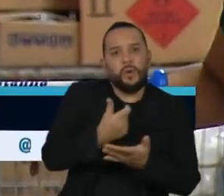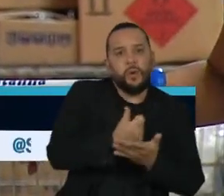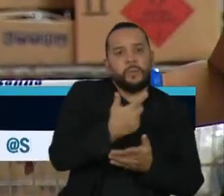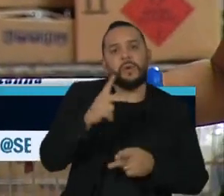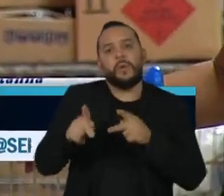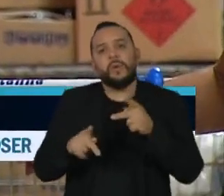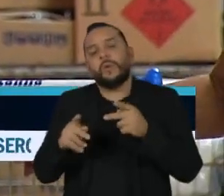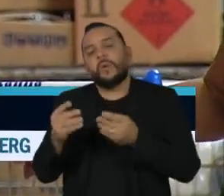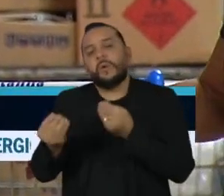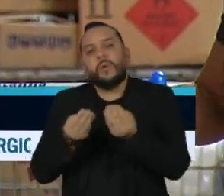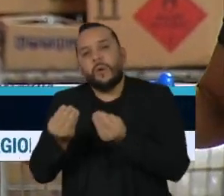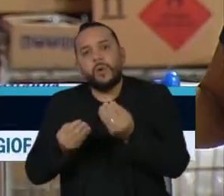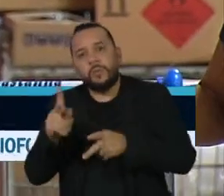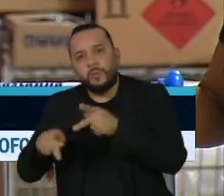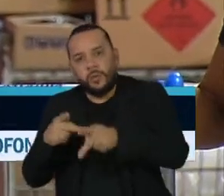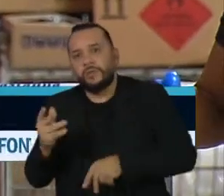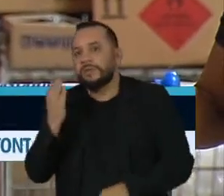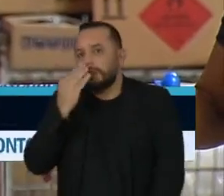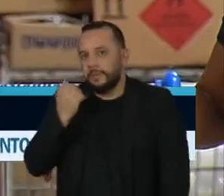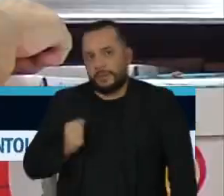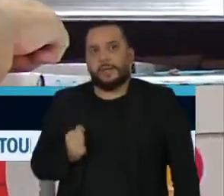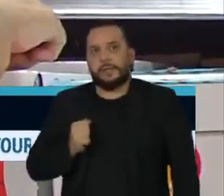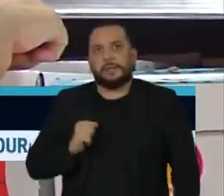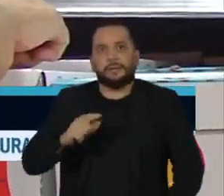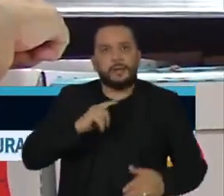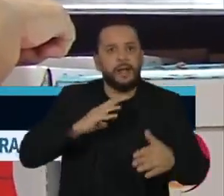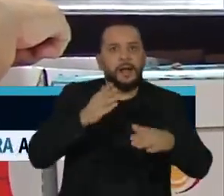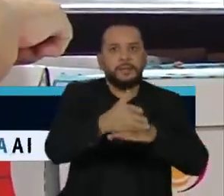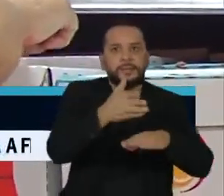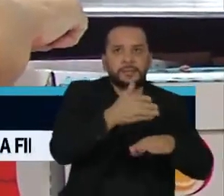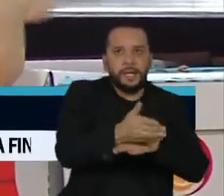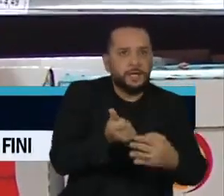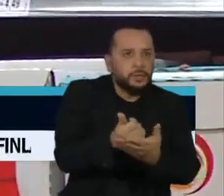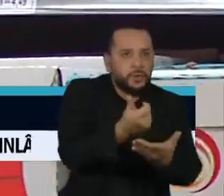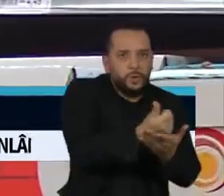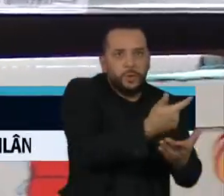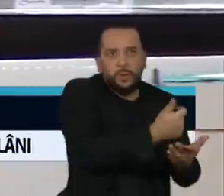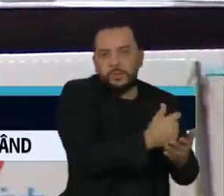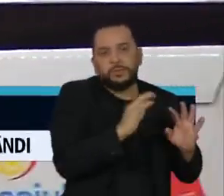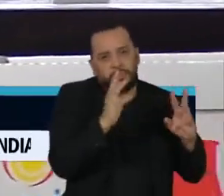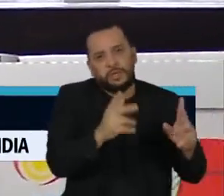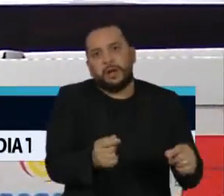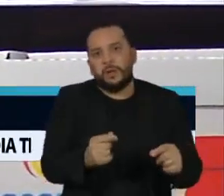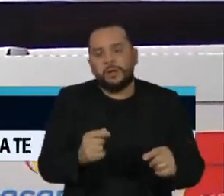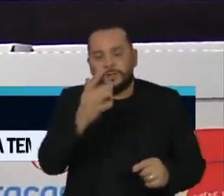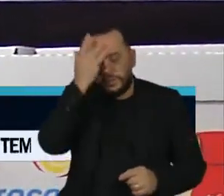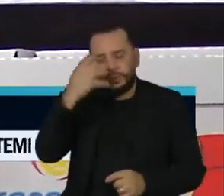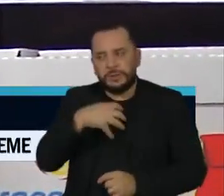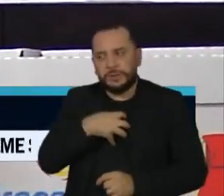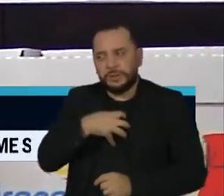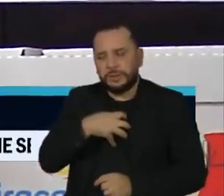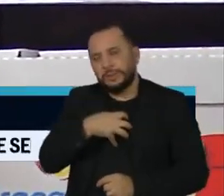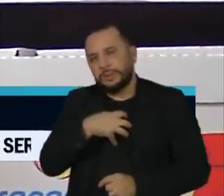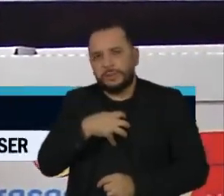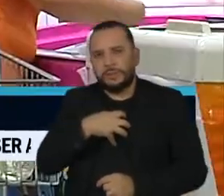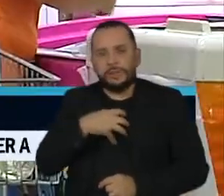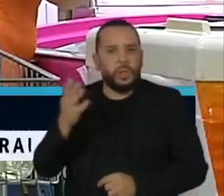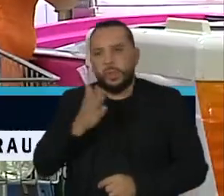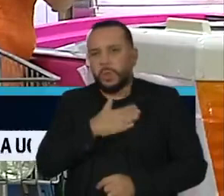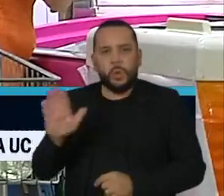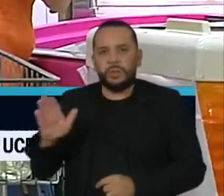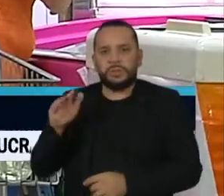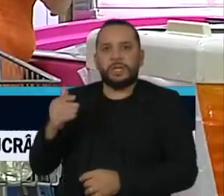níveis também de acesso a ao consumo no sentido geral São determinantes para análise de né da satisfação